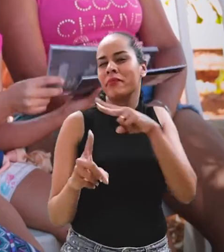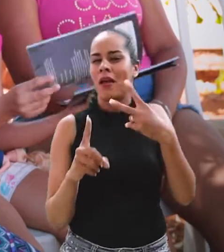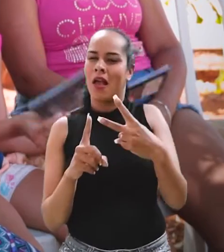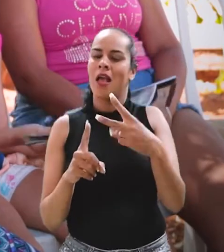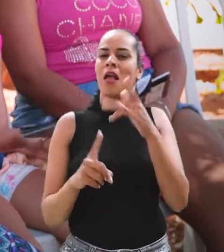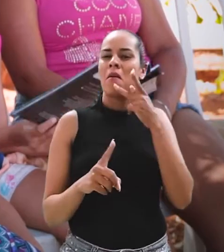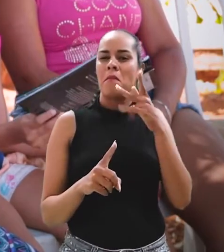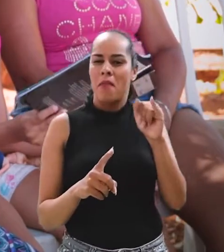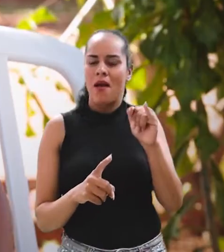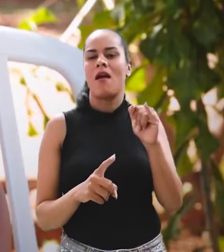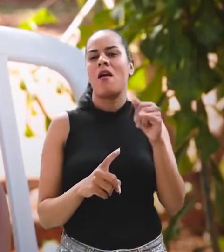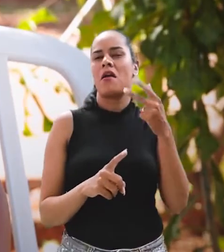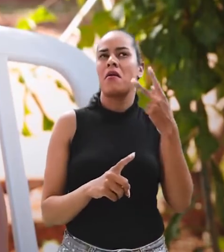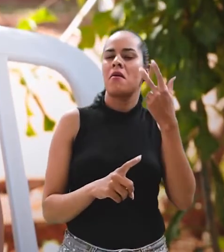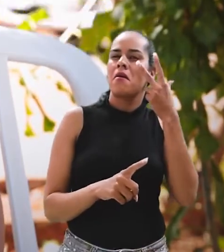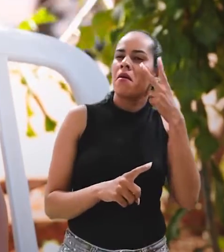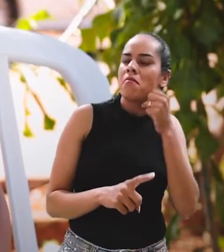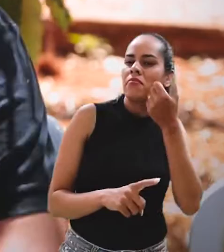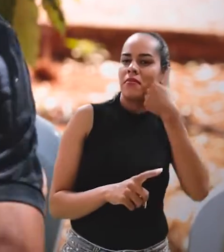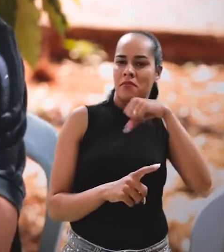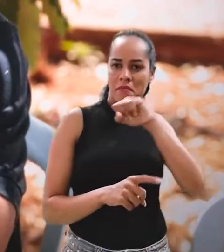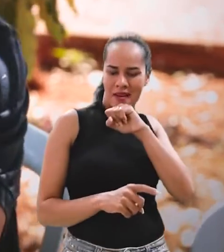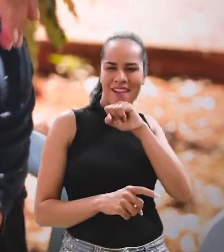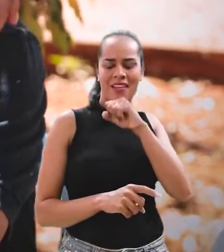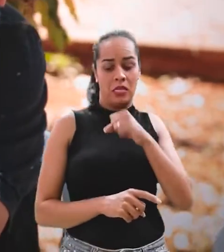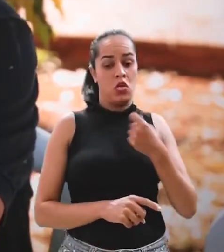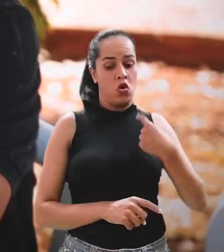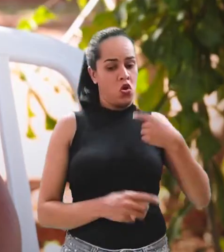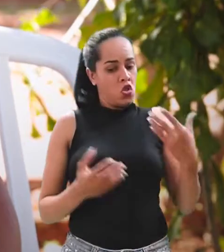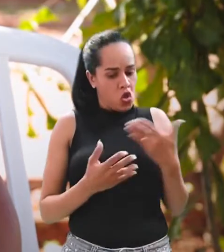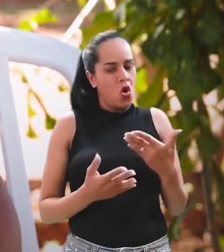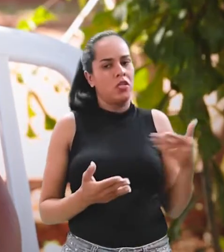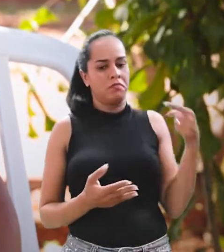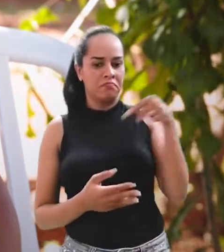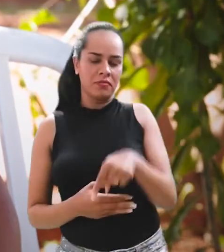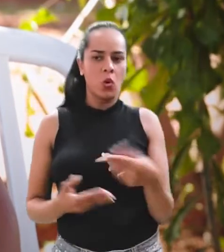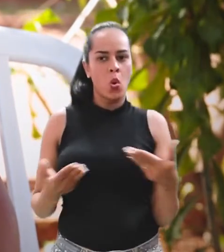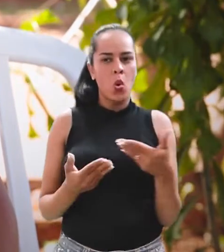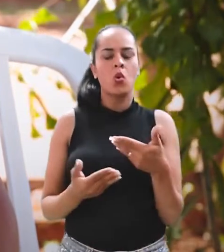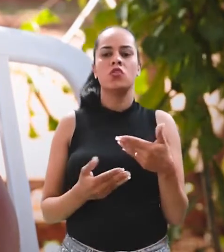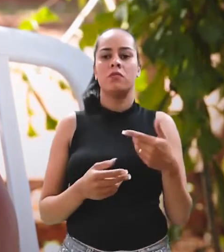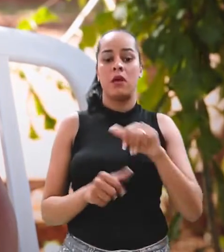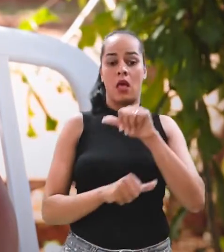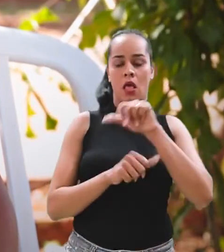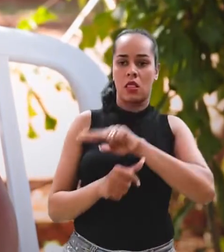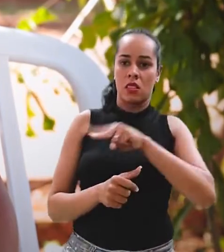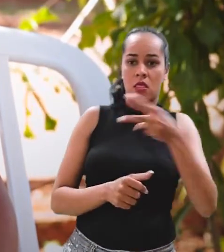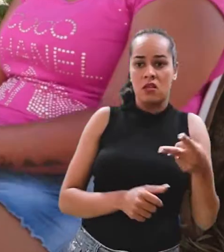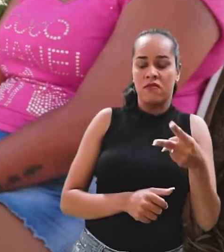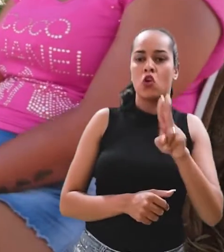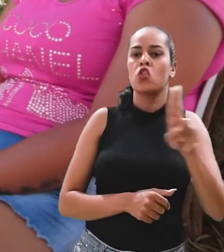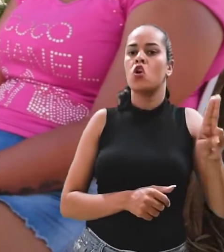geral, reconhecimento de paternidade, maternidade socioafetiva. A gente veio para passar o nome da nossa filha pro meu pai e pra minha